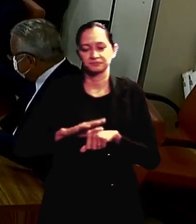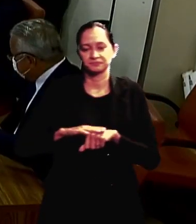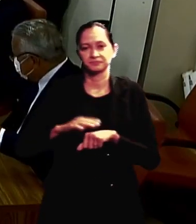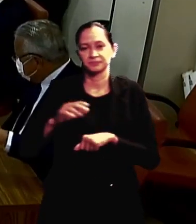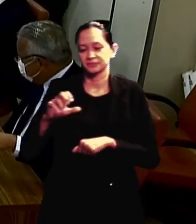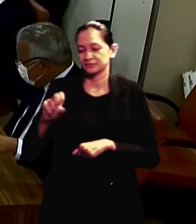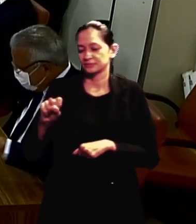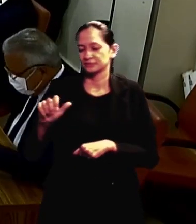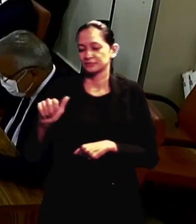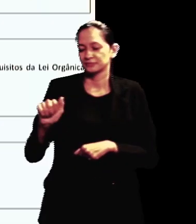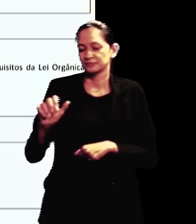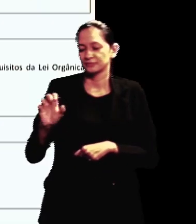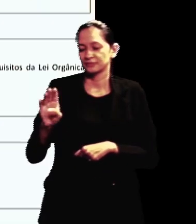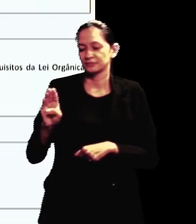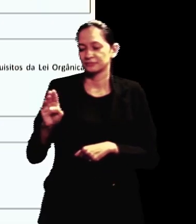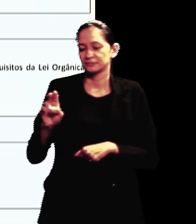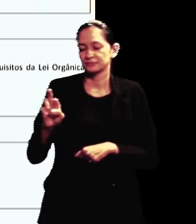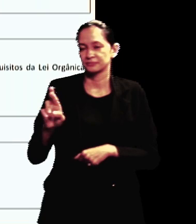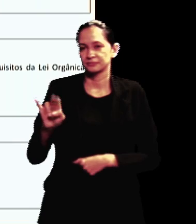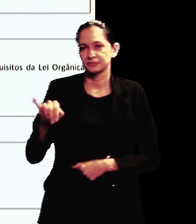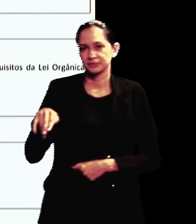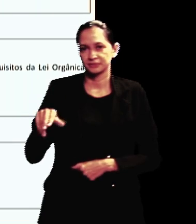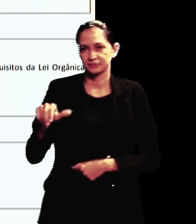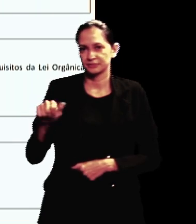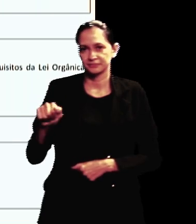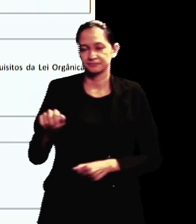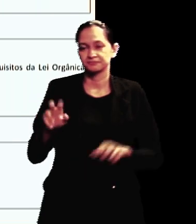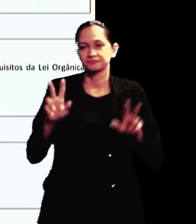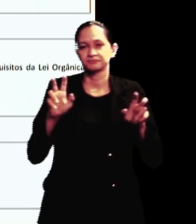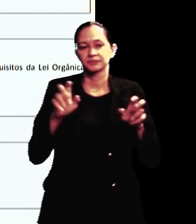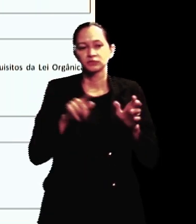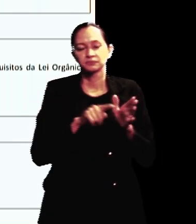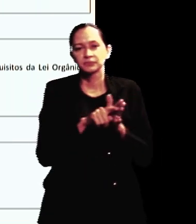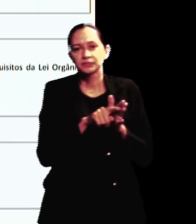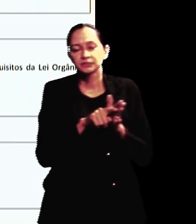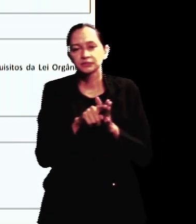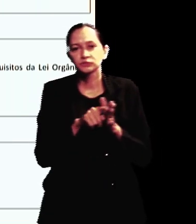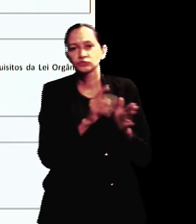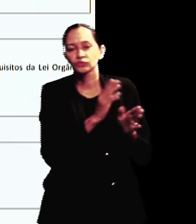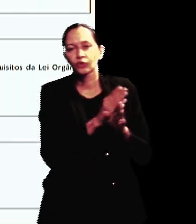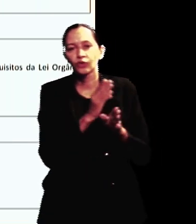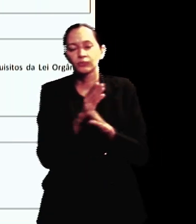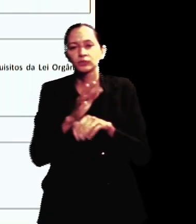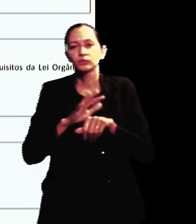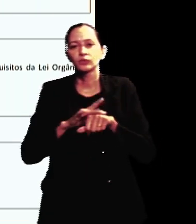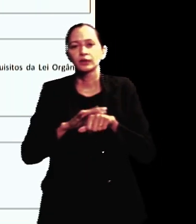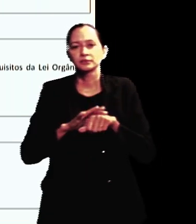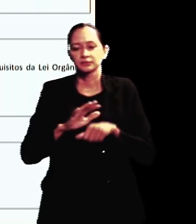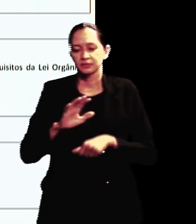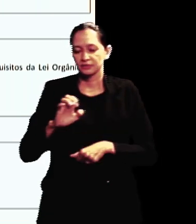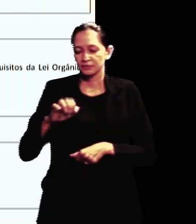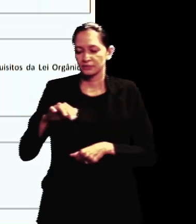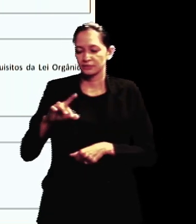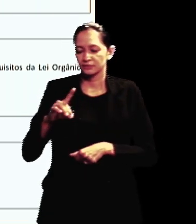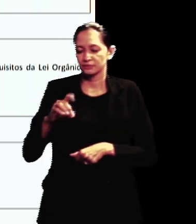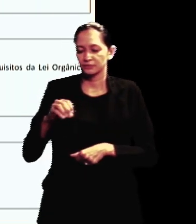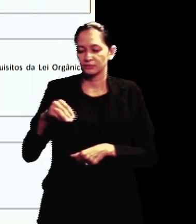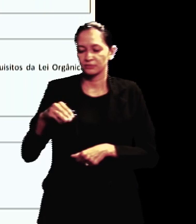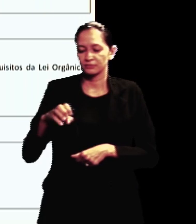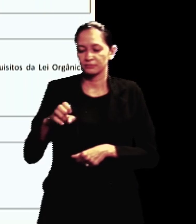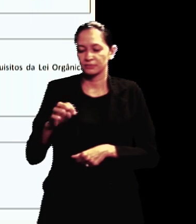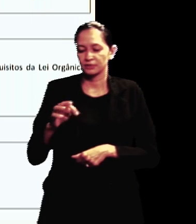Garcês, Instituto Política Municipal de Orientação, Diagnóstico e Tratamento da Endometriose e da Outras Providências. Procuradoria